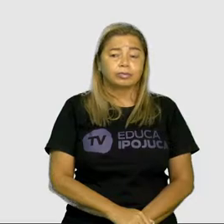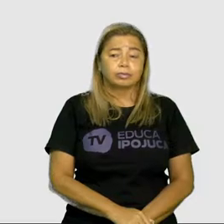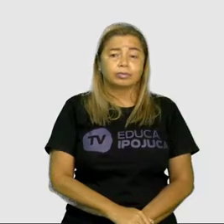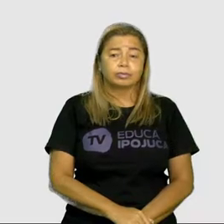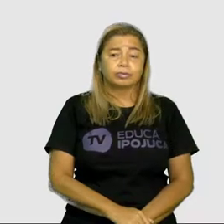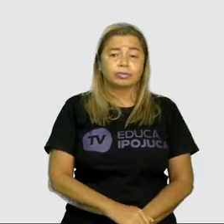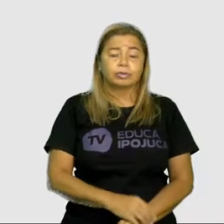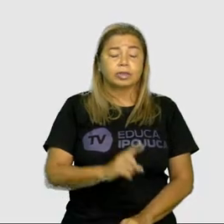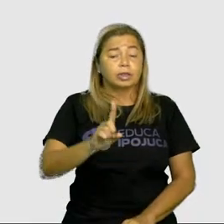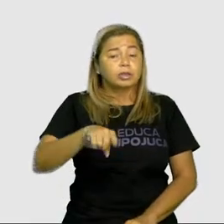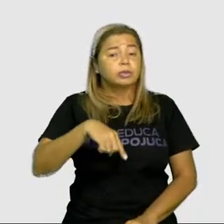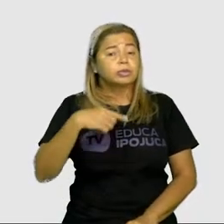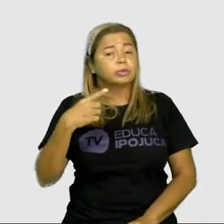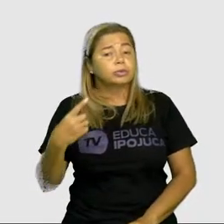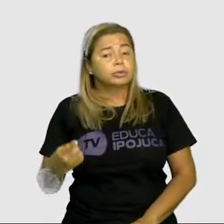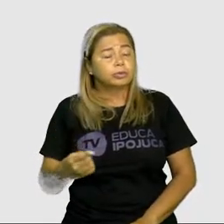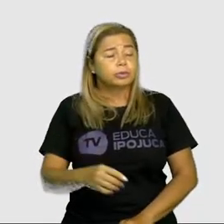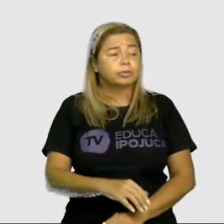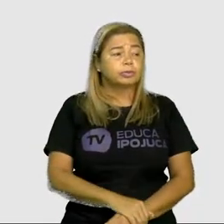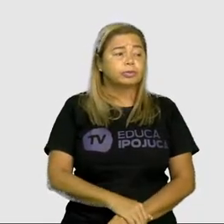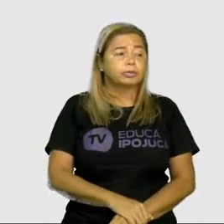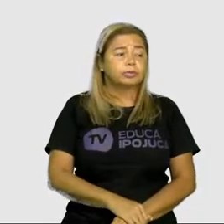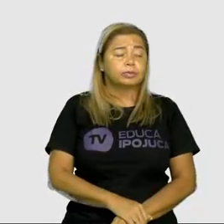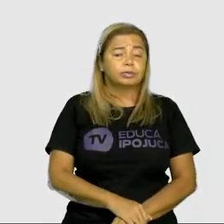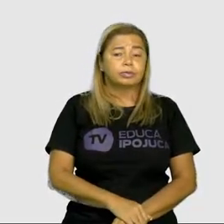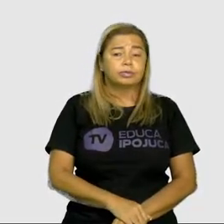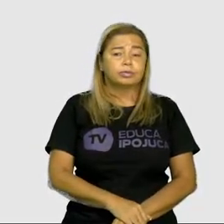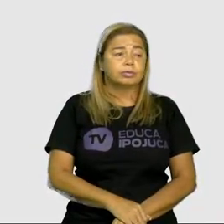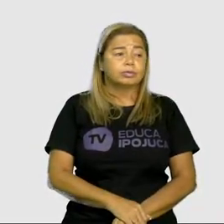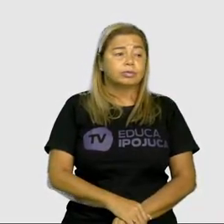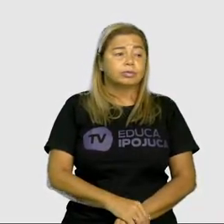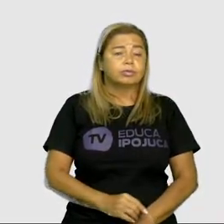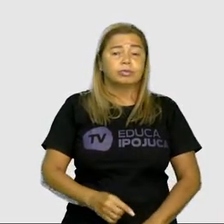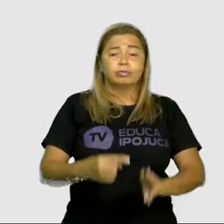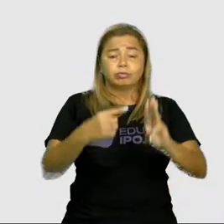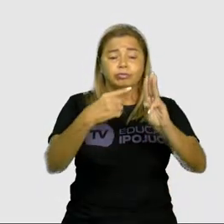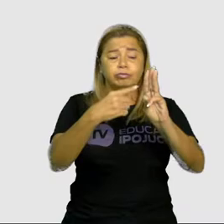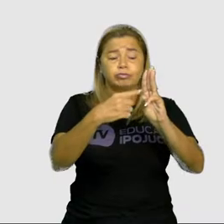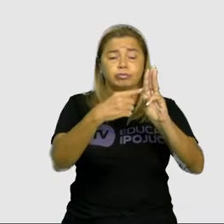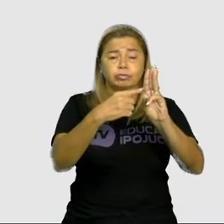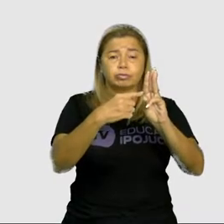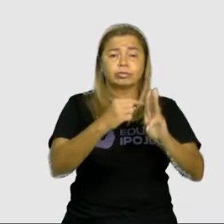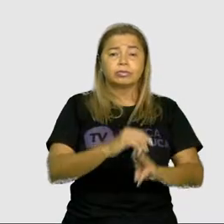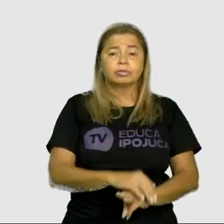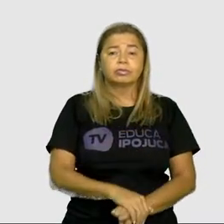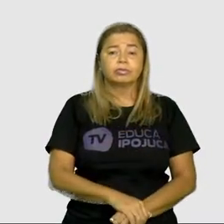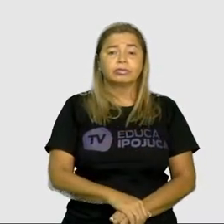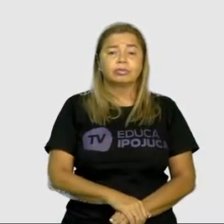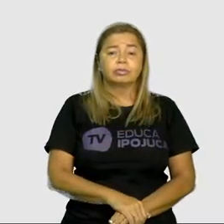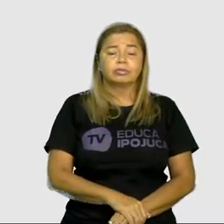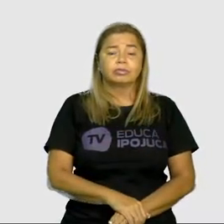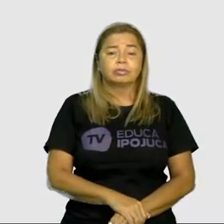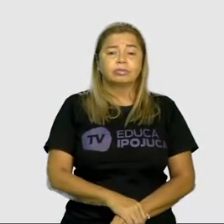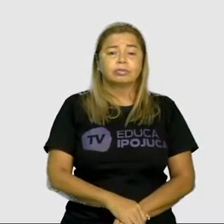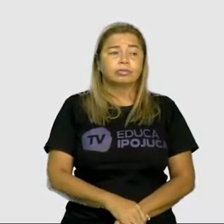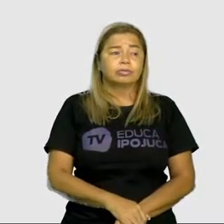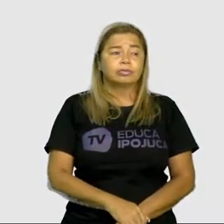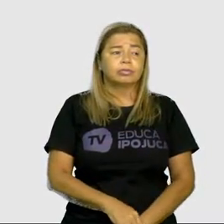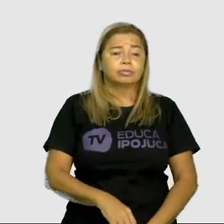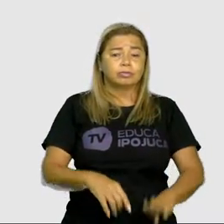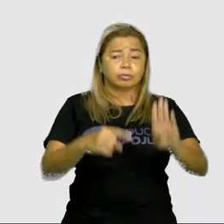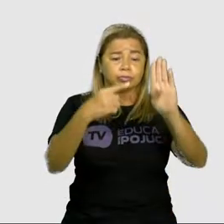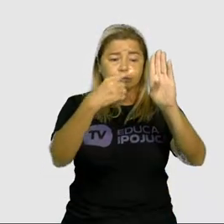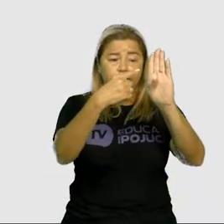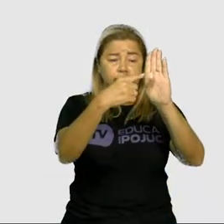No pino que representa as centenas, nós temos 1. E no pino que representa as unidades de milhar, temos